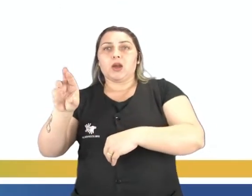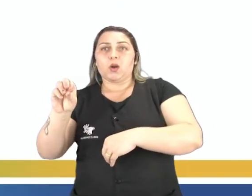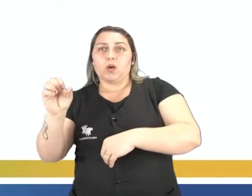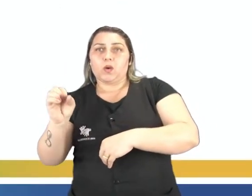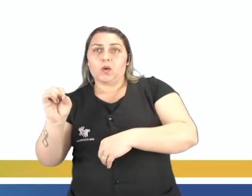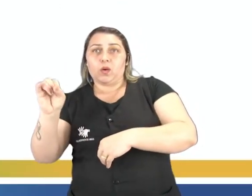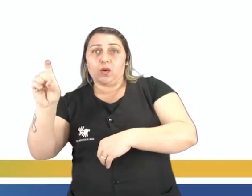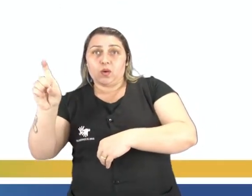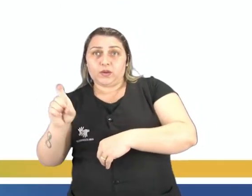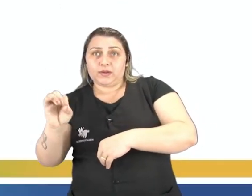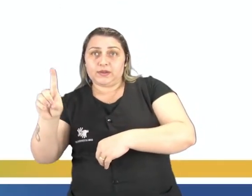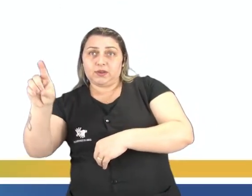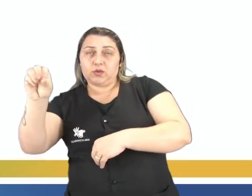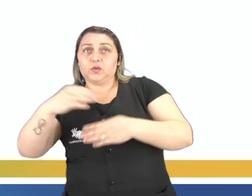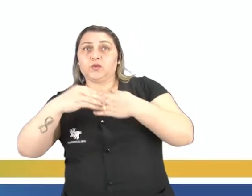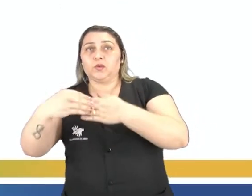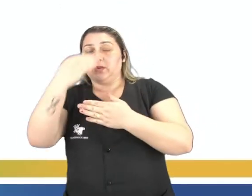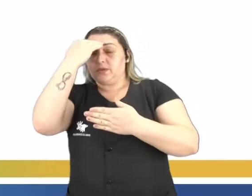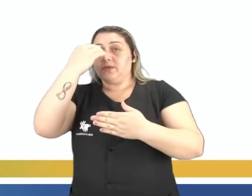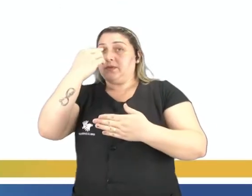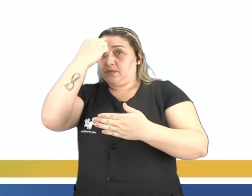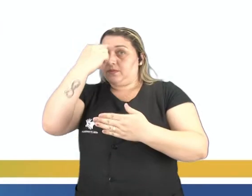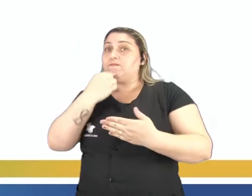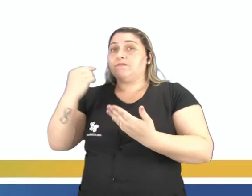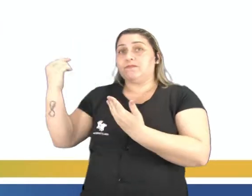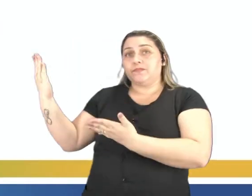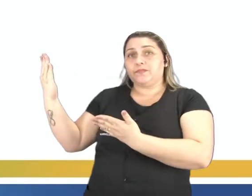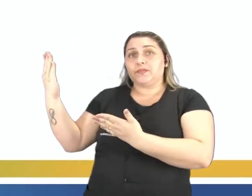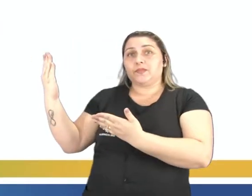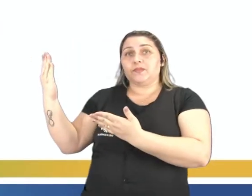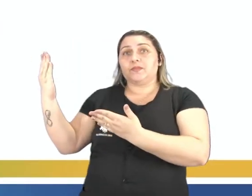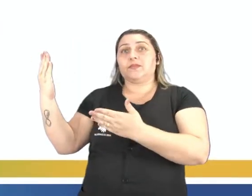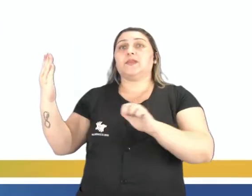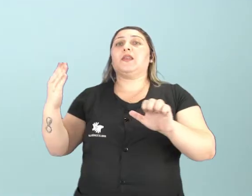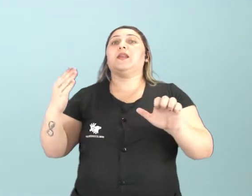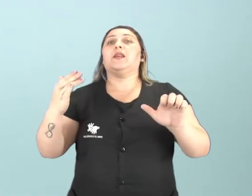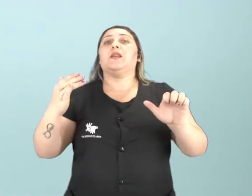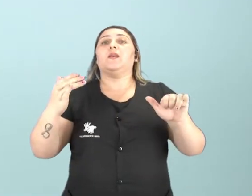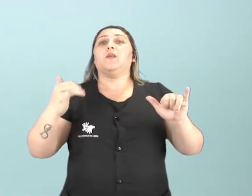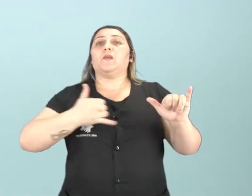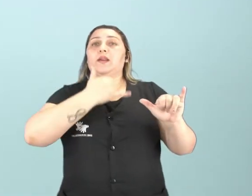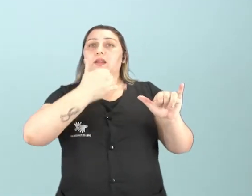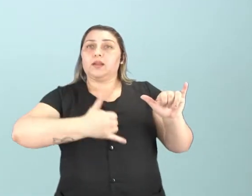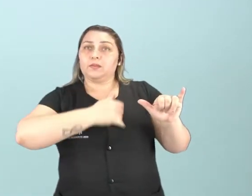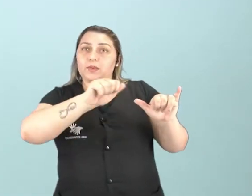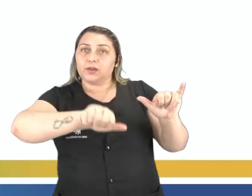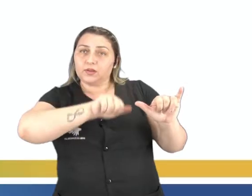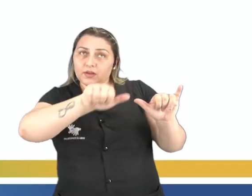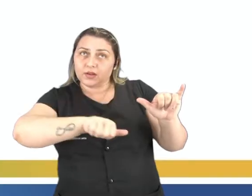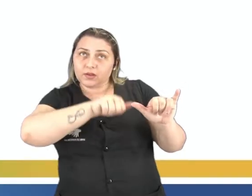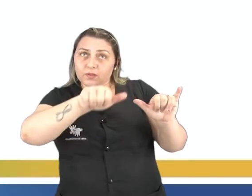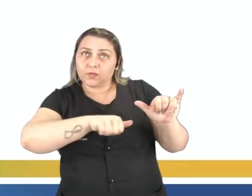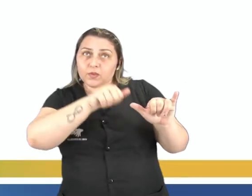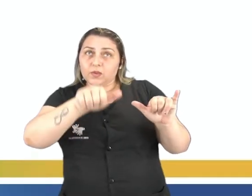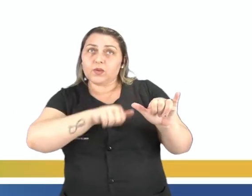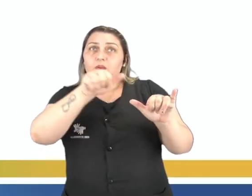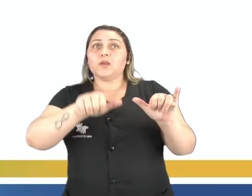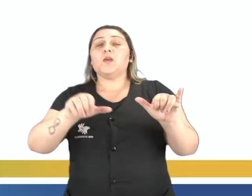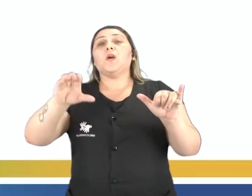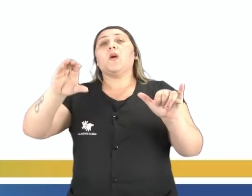para vocês essa imagem. Quais são os elementos químicos que, ligado ao oxigênio, vai estar formando óxidos